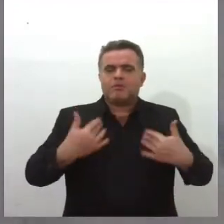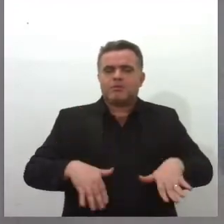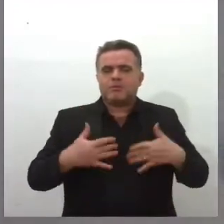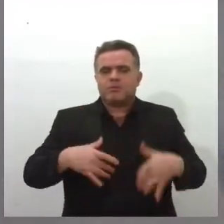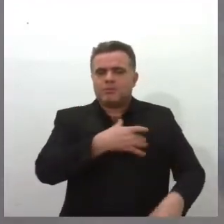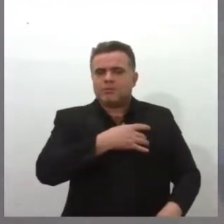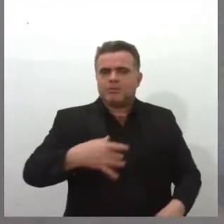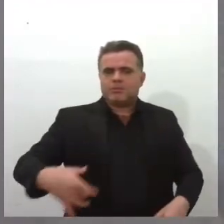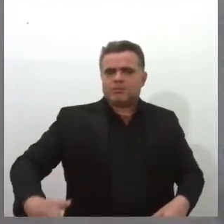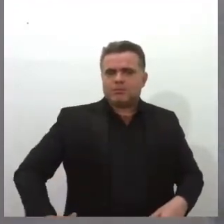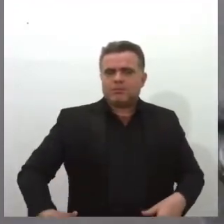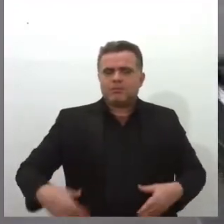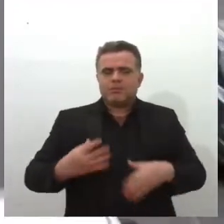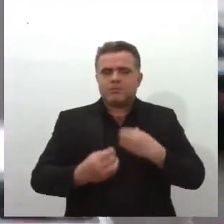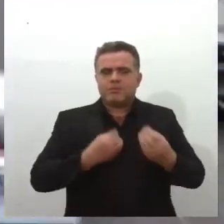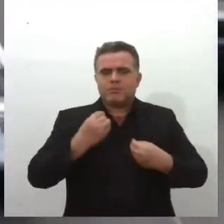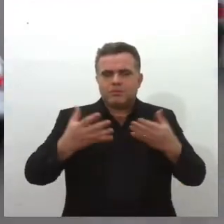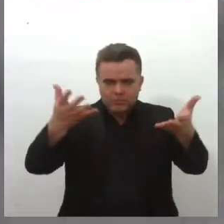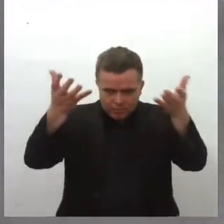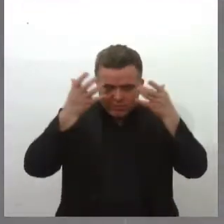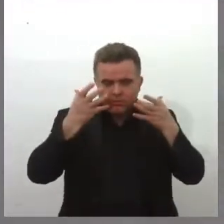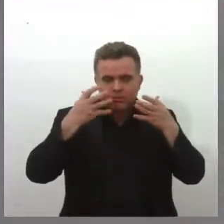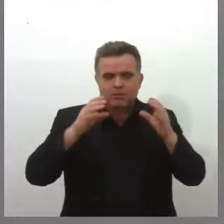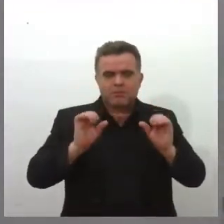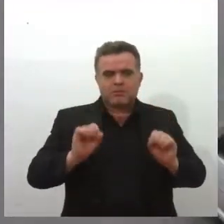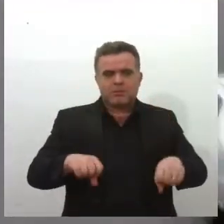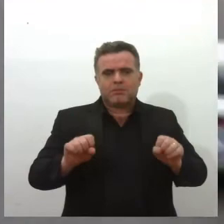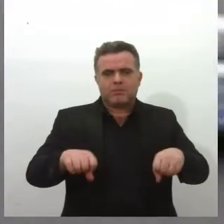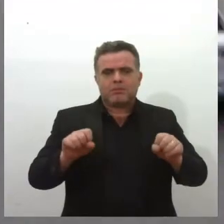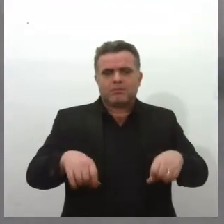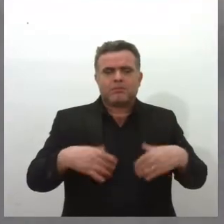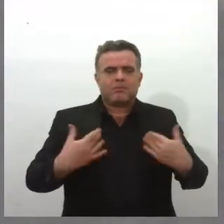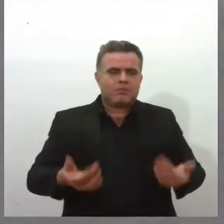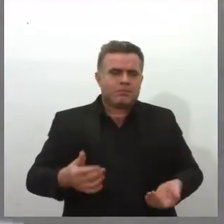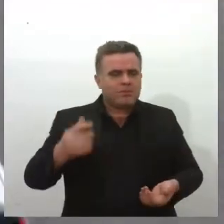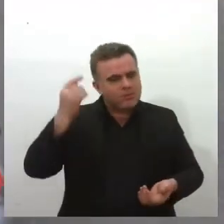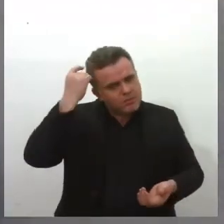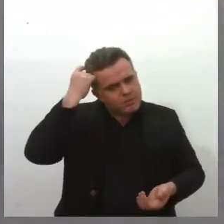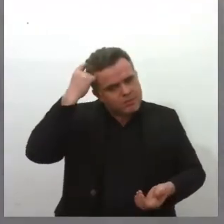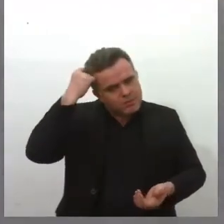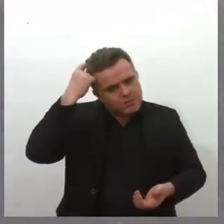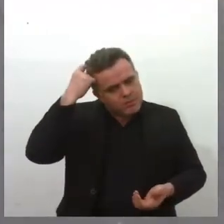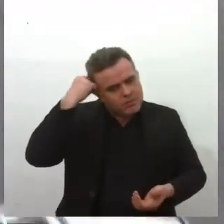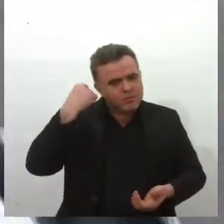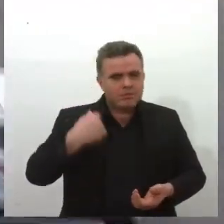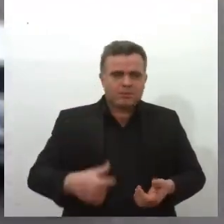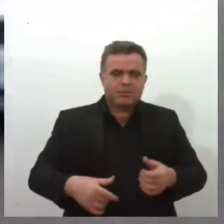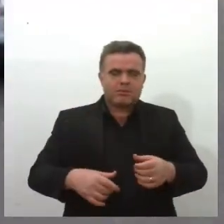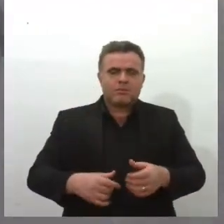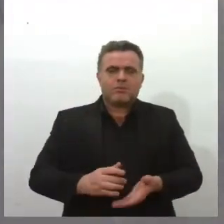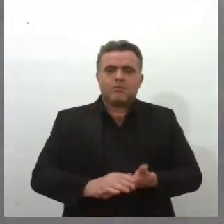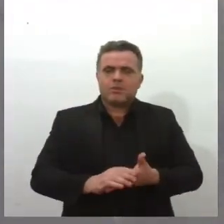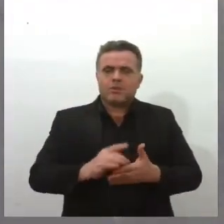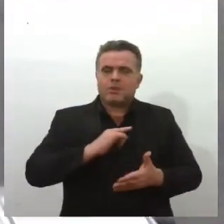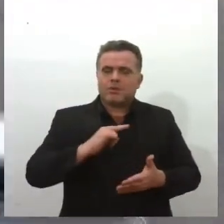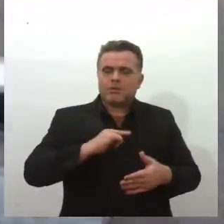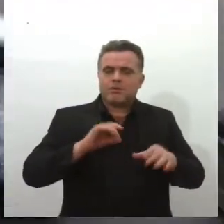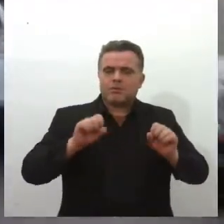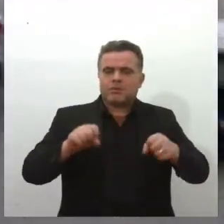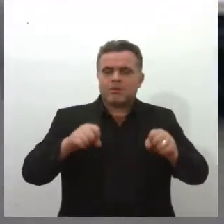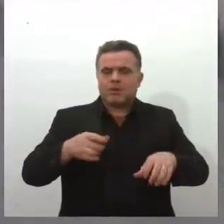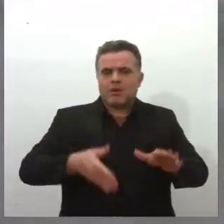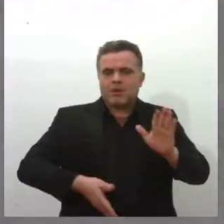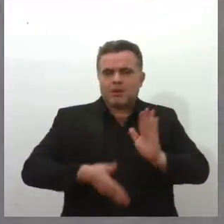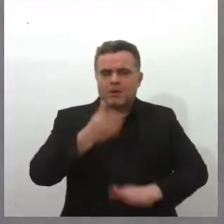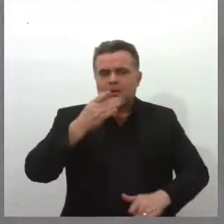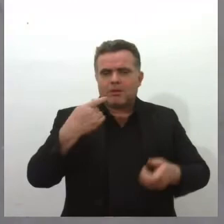veículos automotores, capacete para os condutores de motocicleta, capacete com viseira. Se possível, o motociclista que for pegar a estrada está